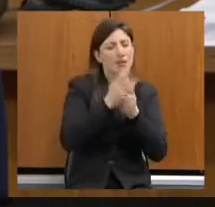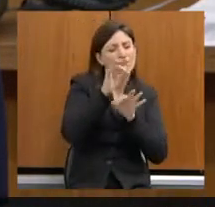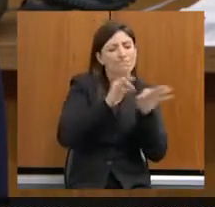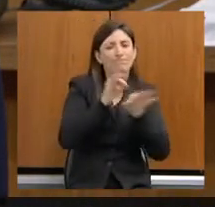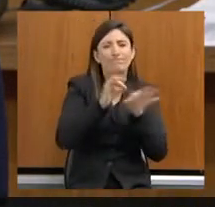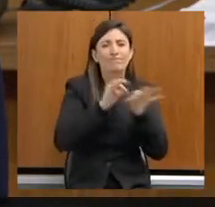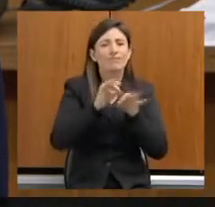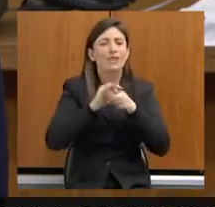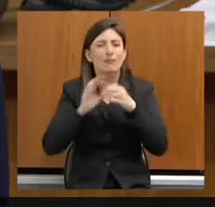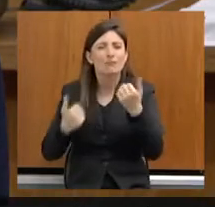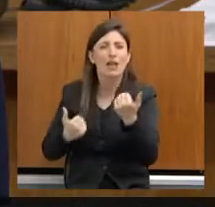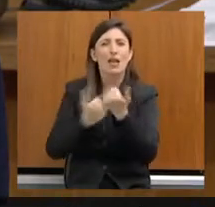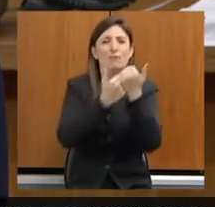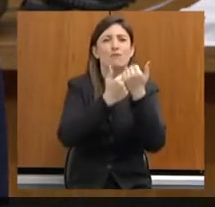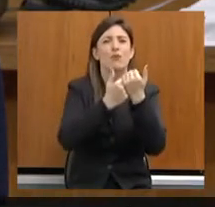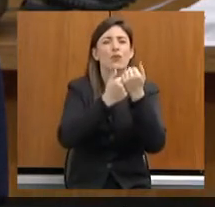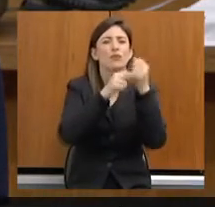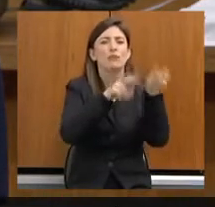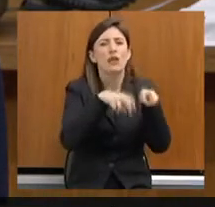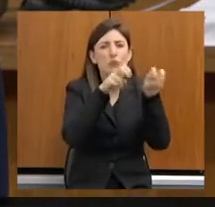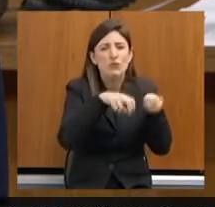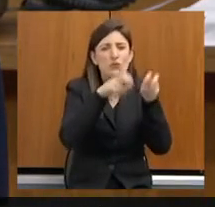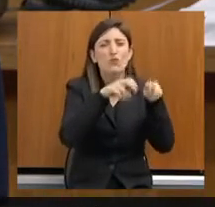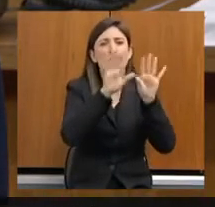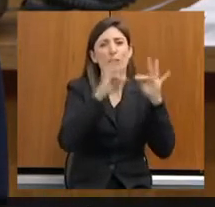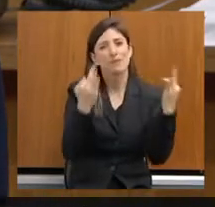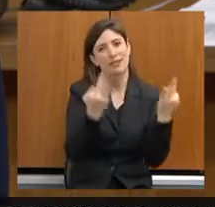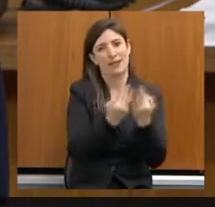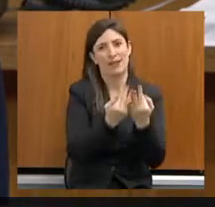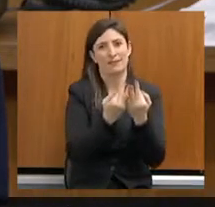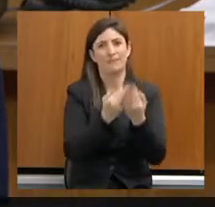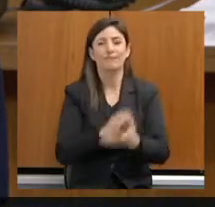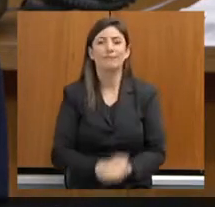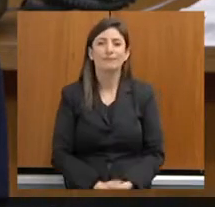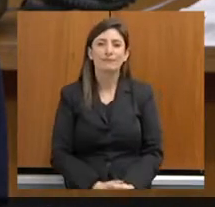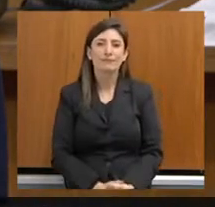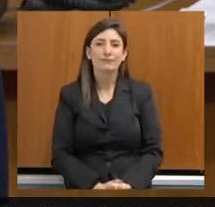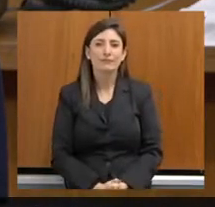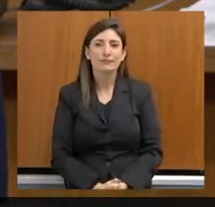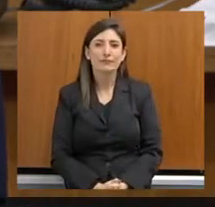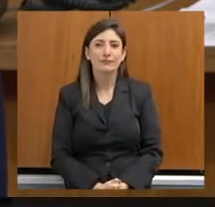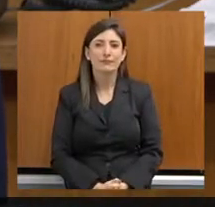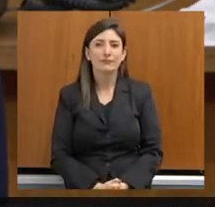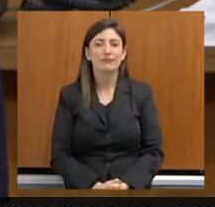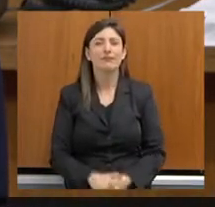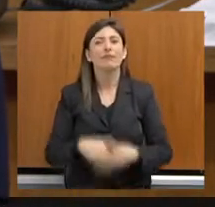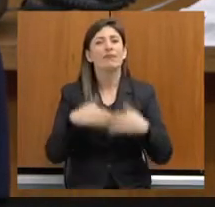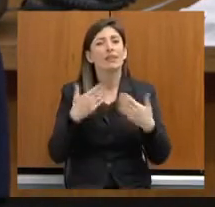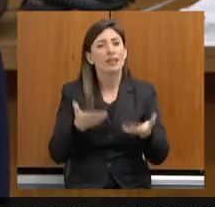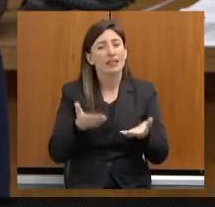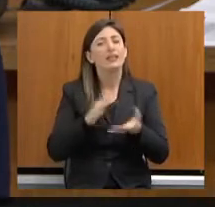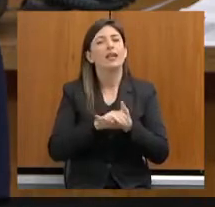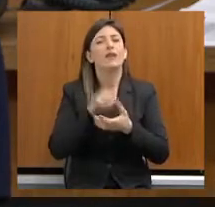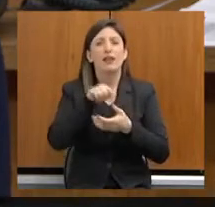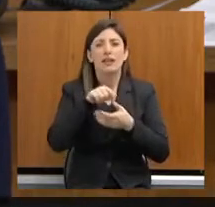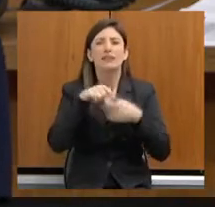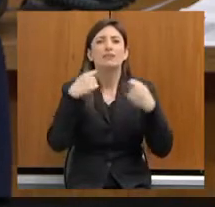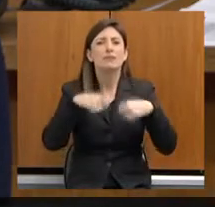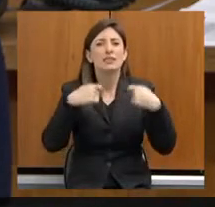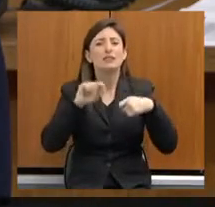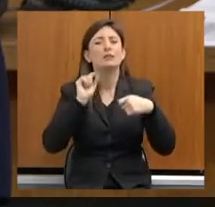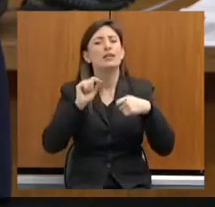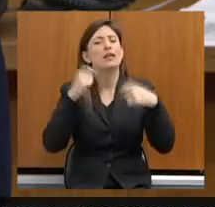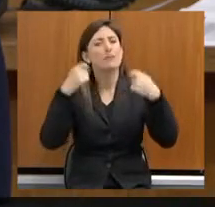os agricultores familiares então da mesma forma que essa essa reclamação ela precisa ser um pouco mais